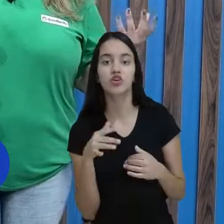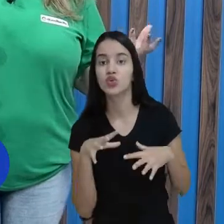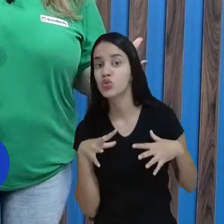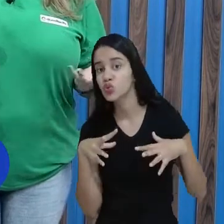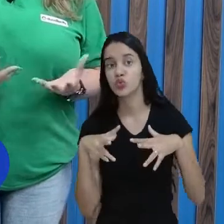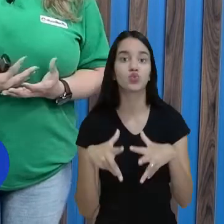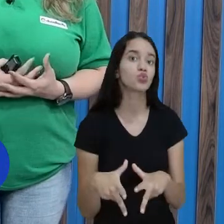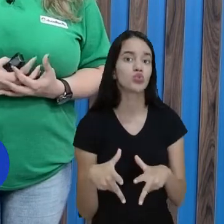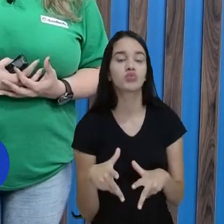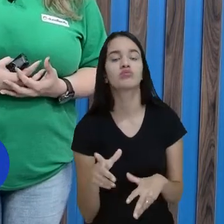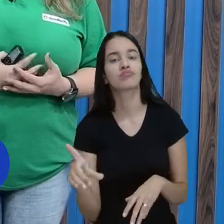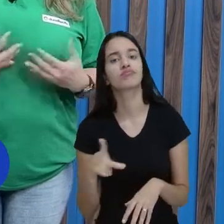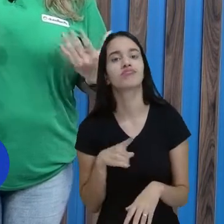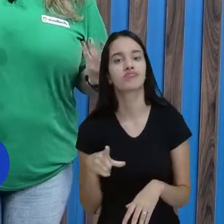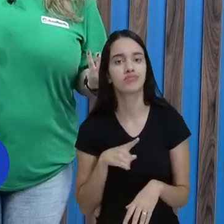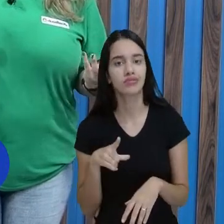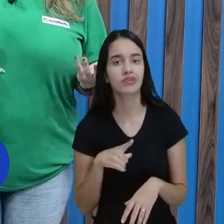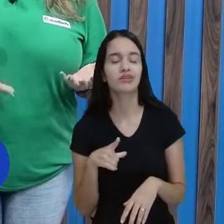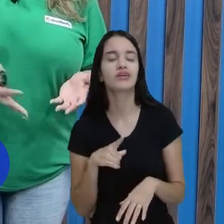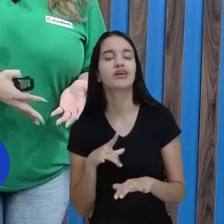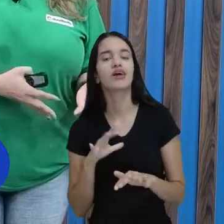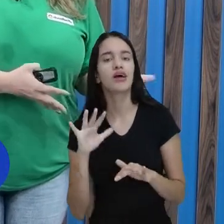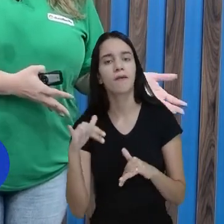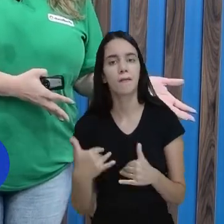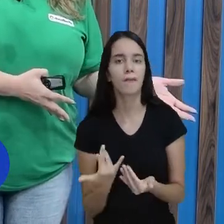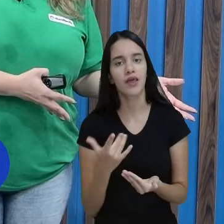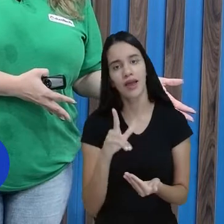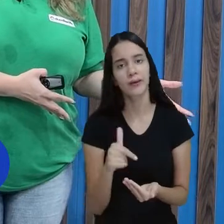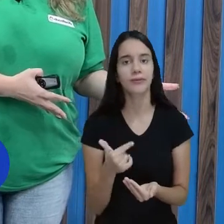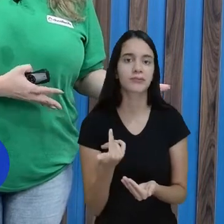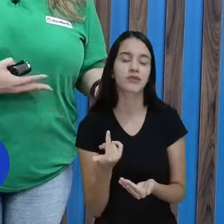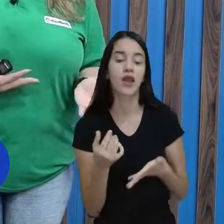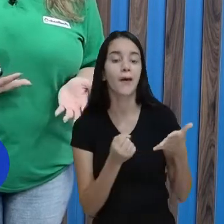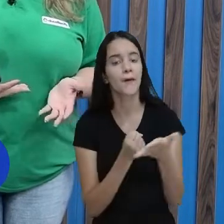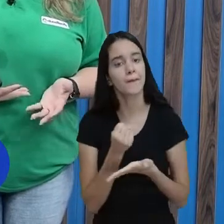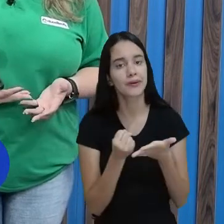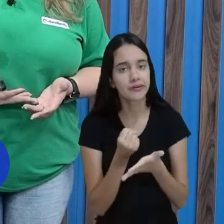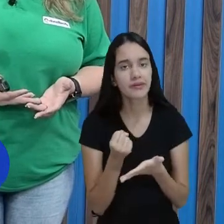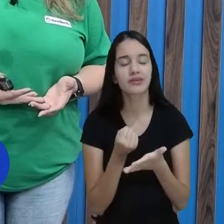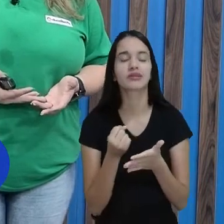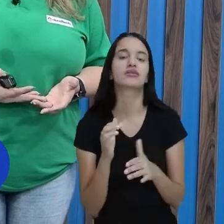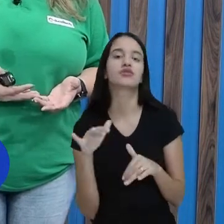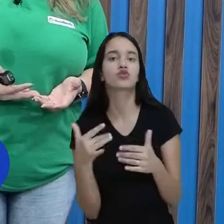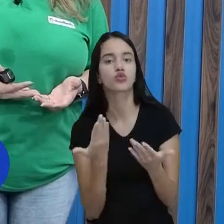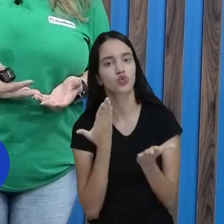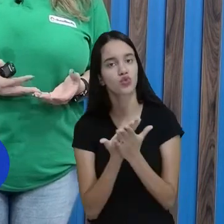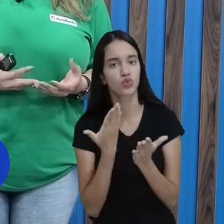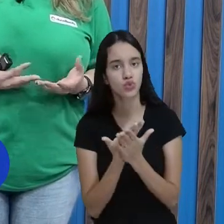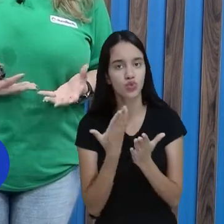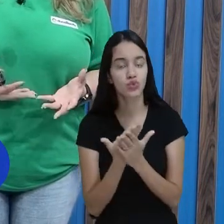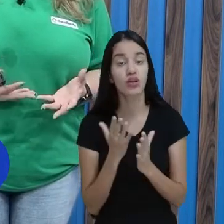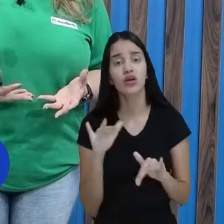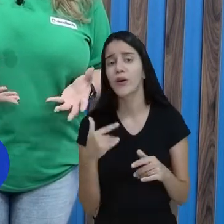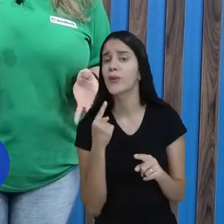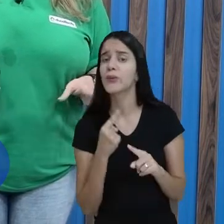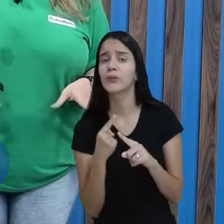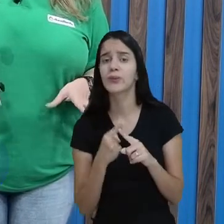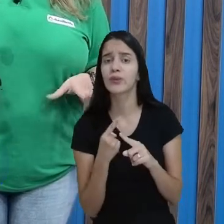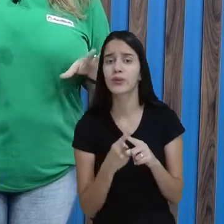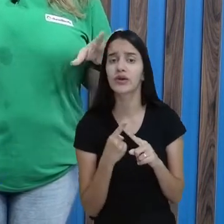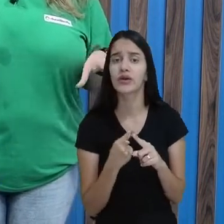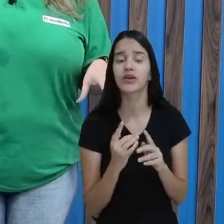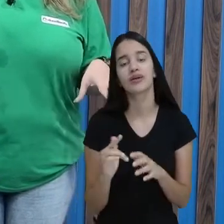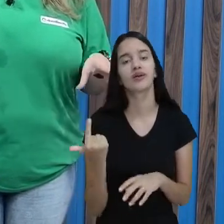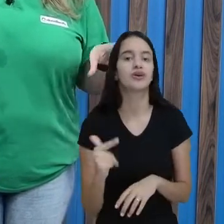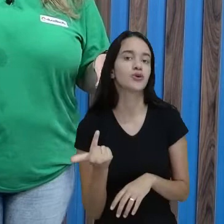que Darwin tinha trazido, né? Baseado nos estudos dele, né? Então, por quê? Porque naquela época